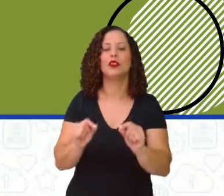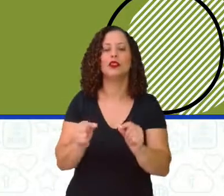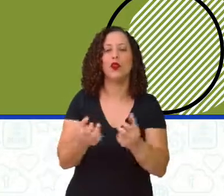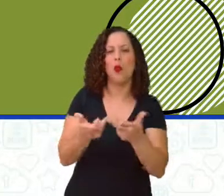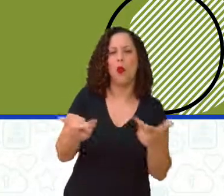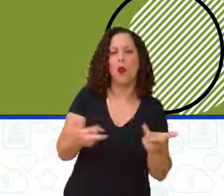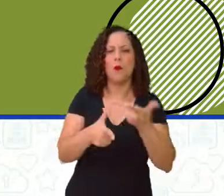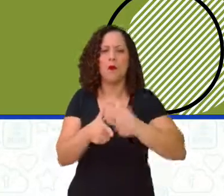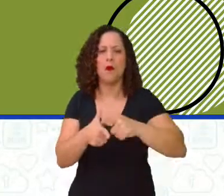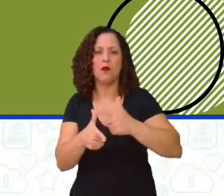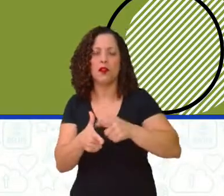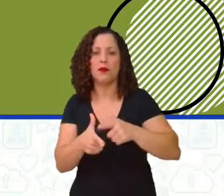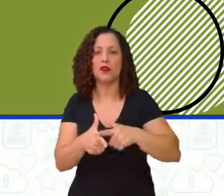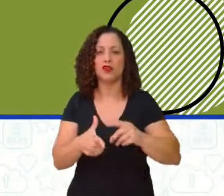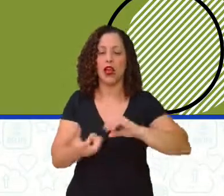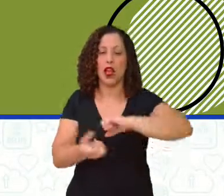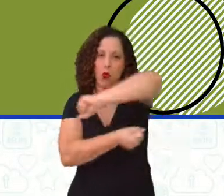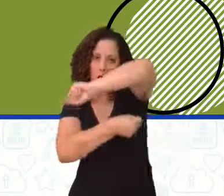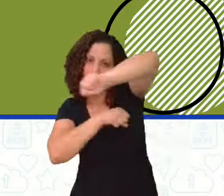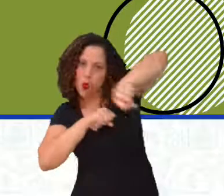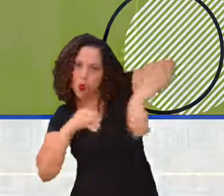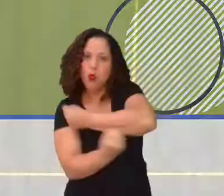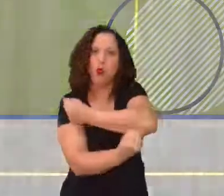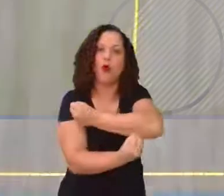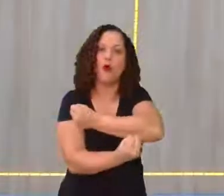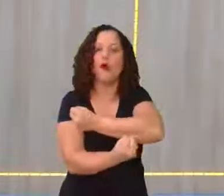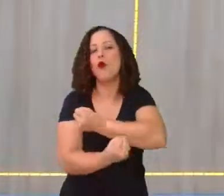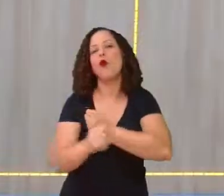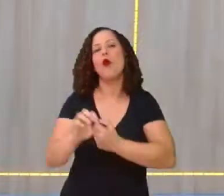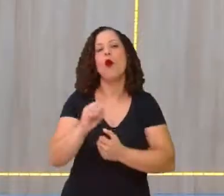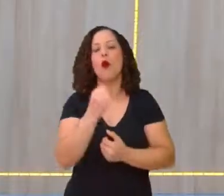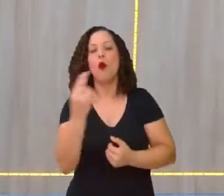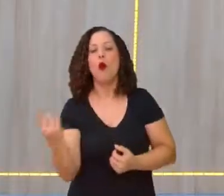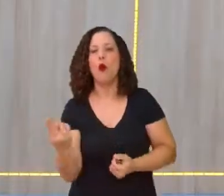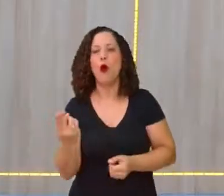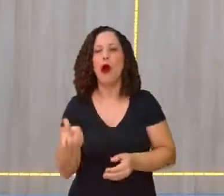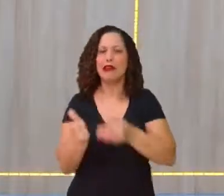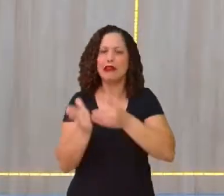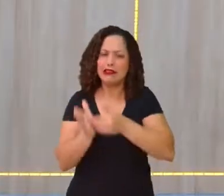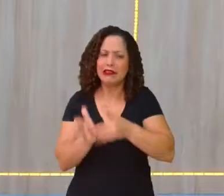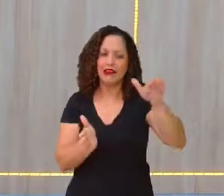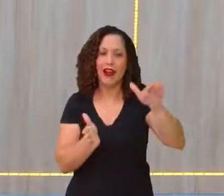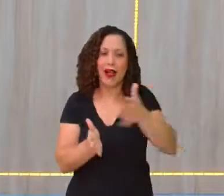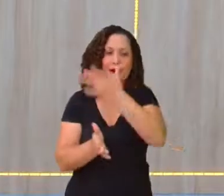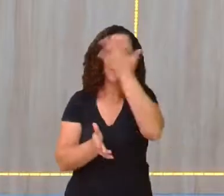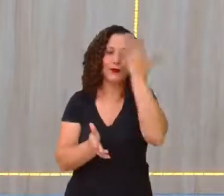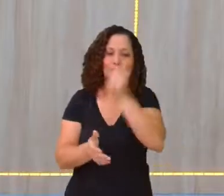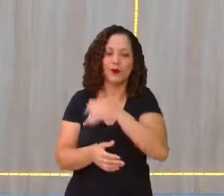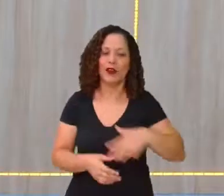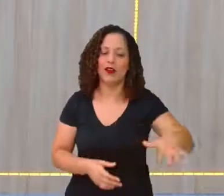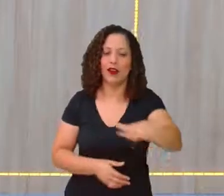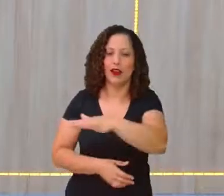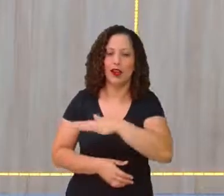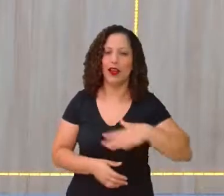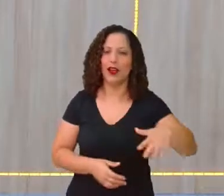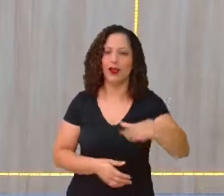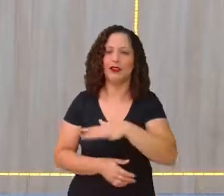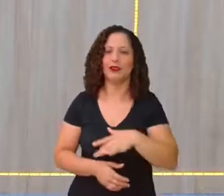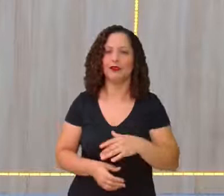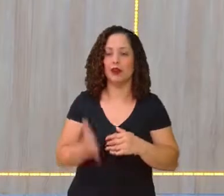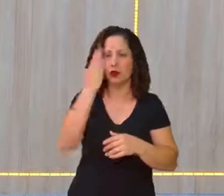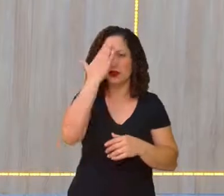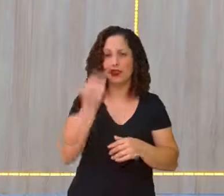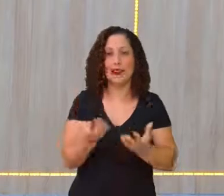contusão, imobilização ou exclusão dessa pessoa em um determinado espaço. Então eu sei que é